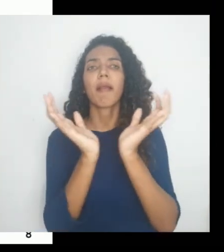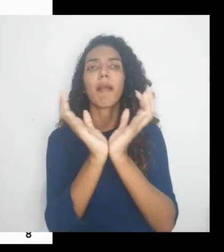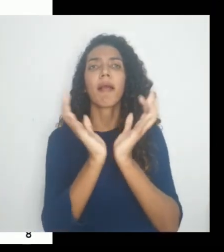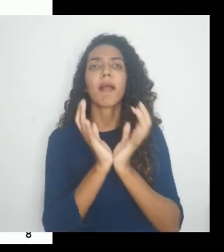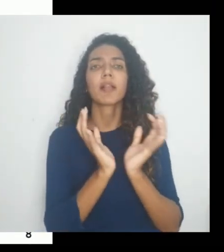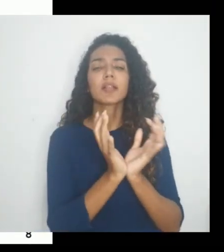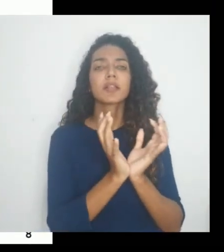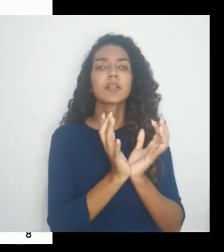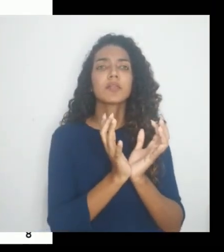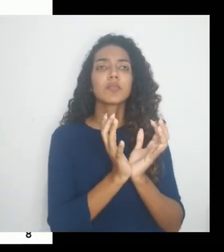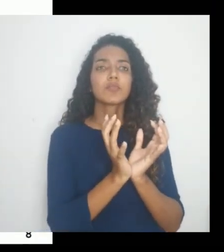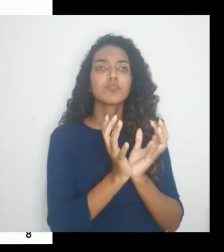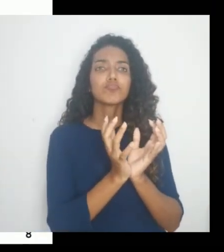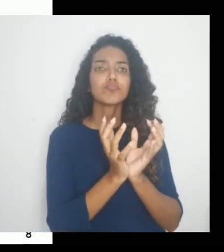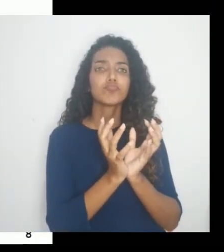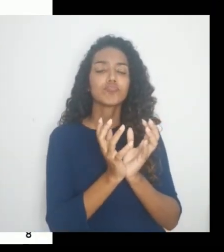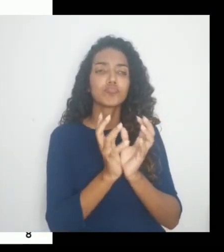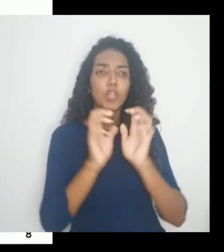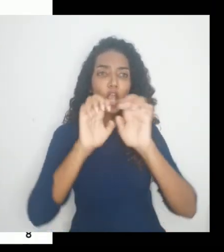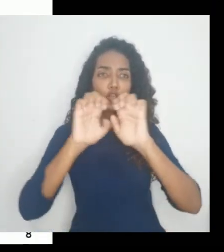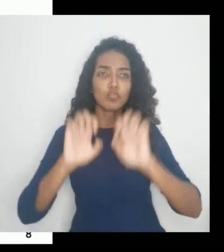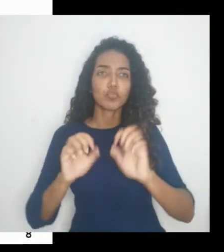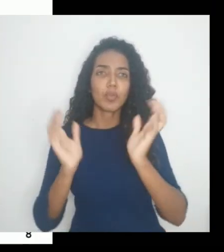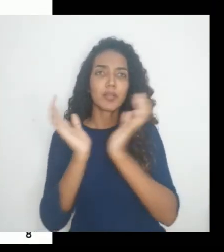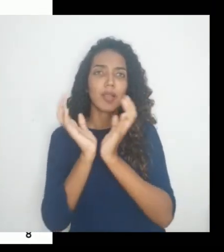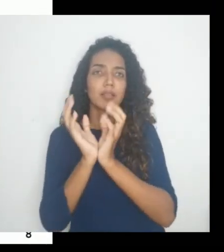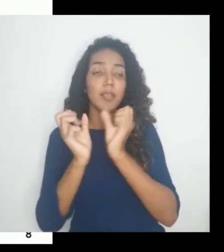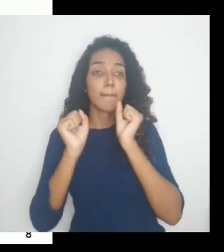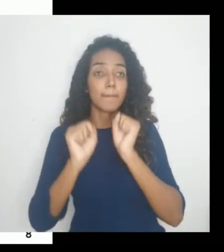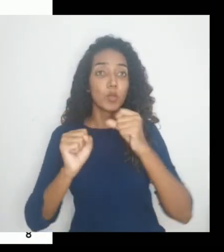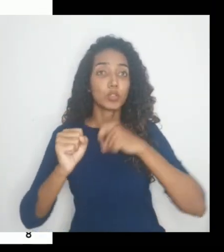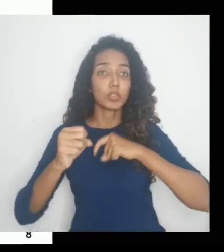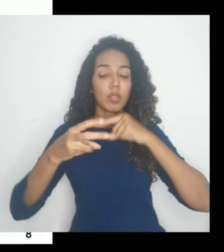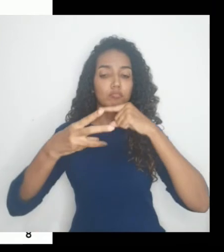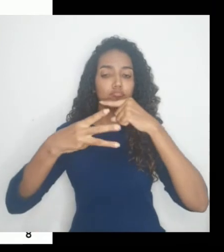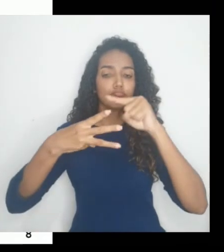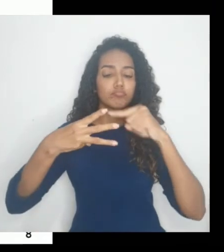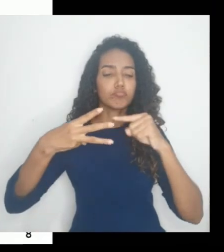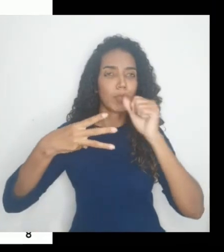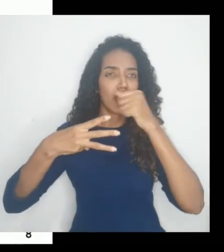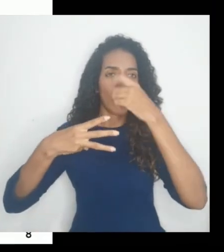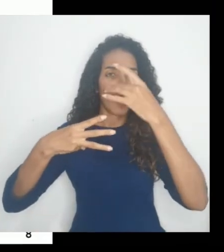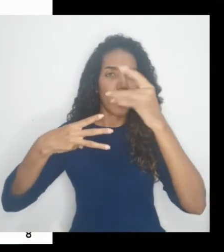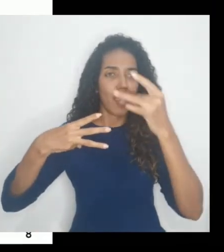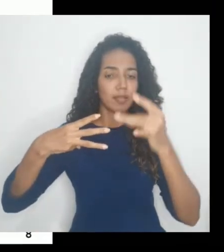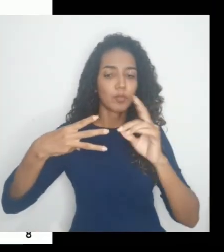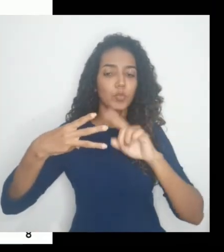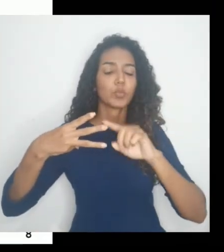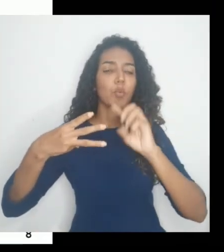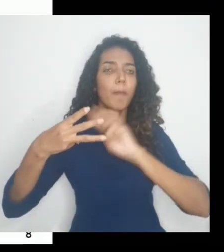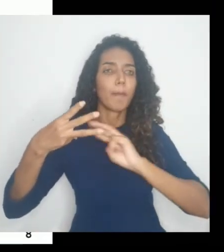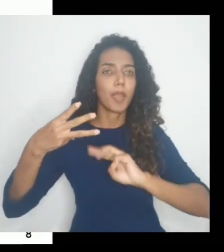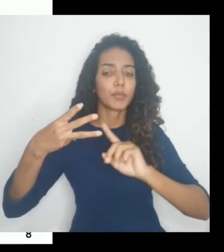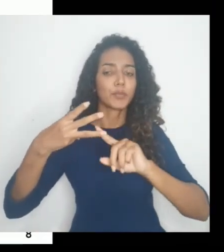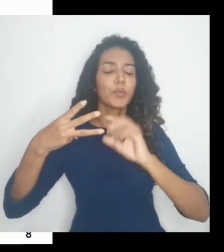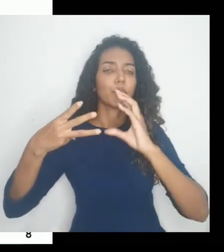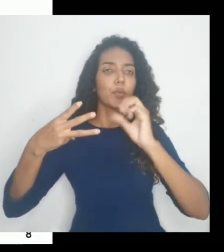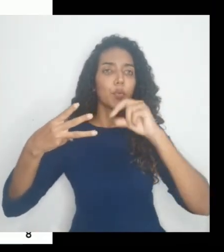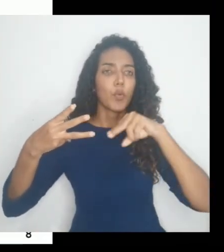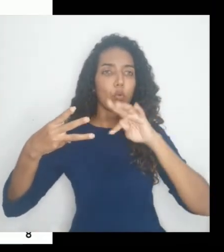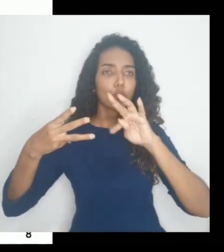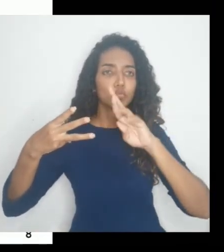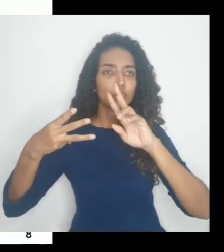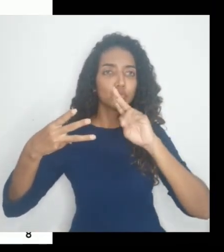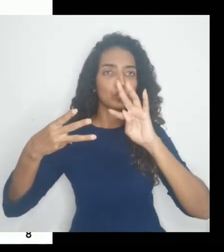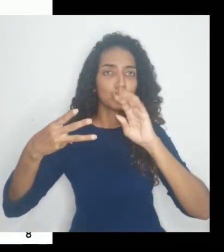ter atributos, métodos e construtores e outras classes. É bom lembrar disso, porém, não é uma boa prática, então não colocar